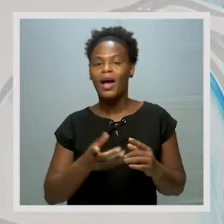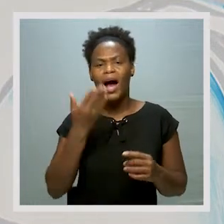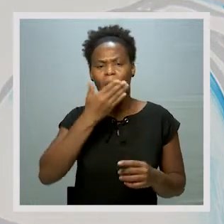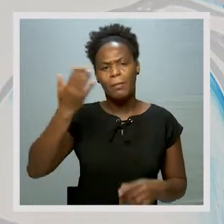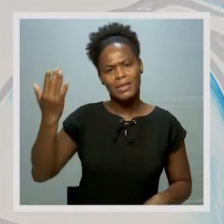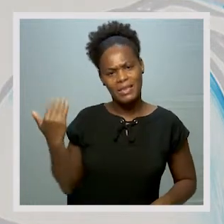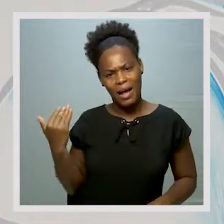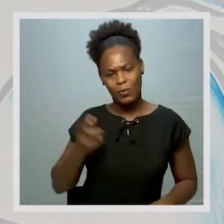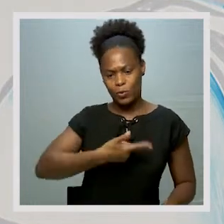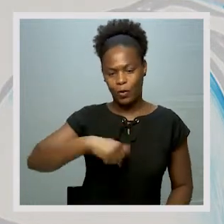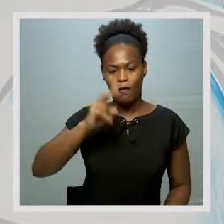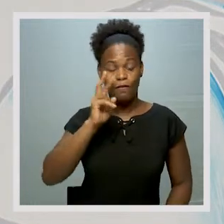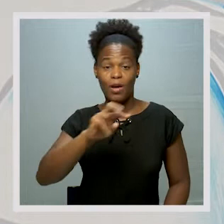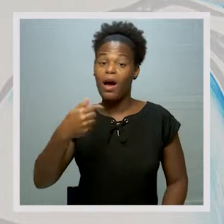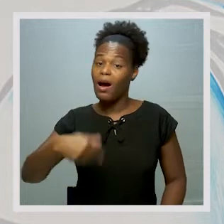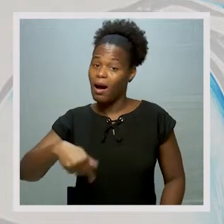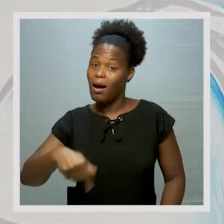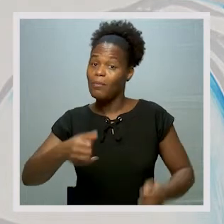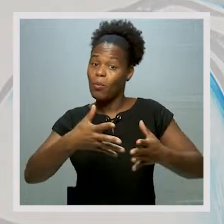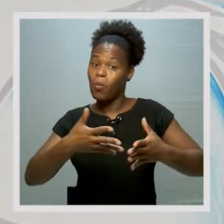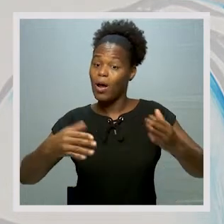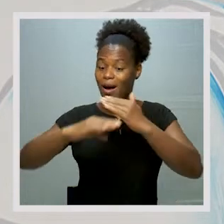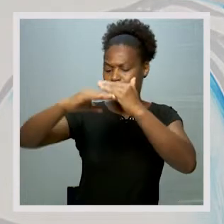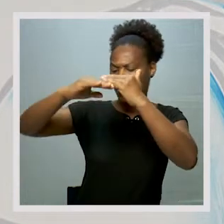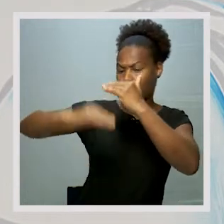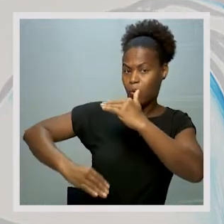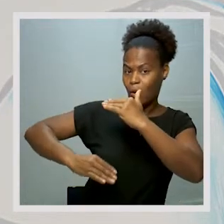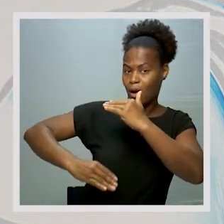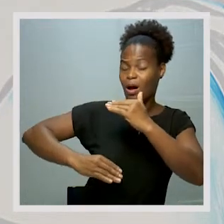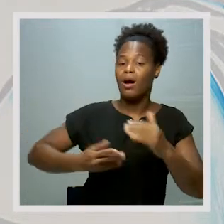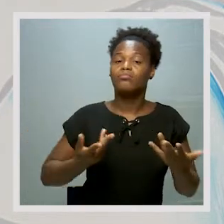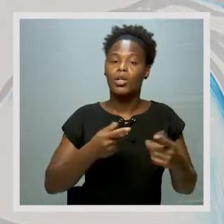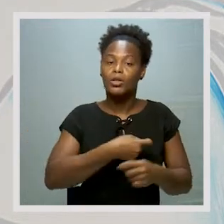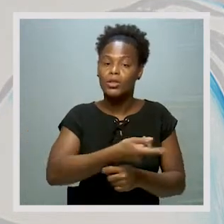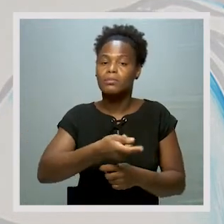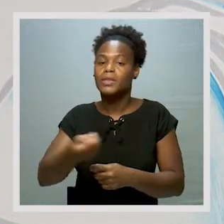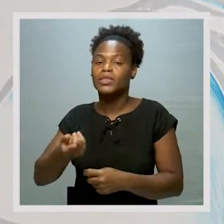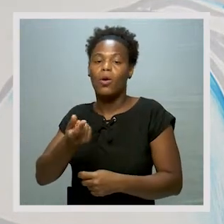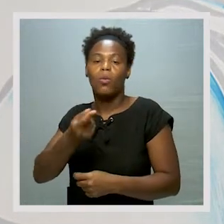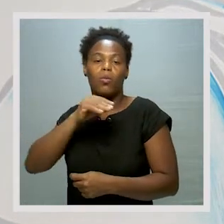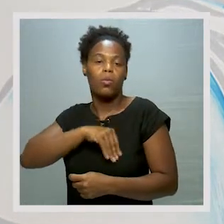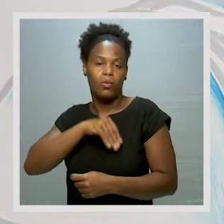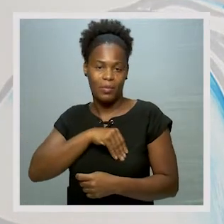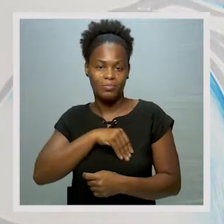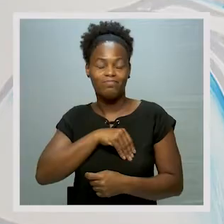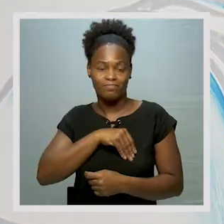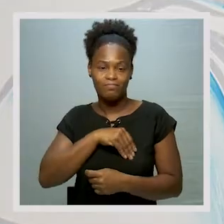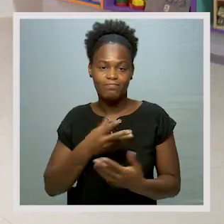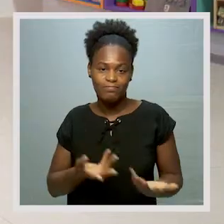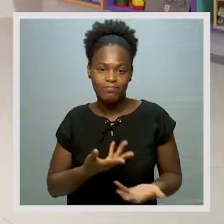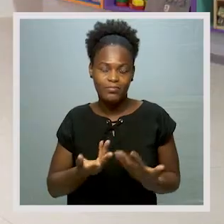nós vimos que existe uma grande desigualdade na repartição dos